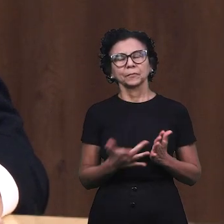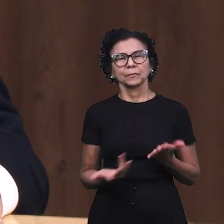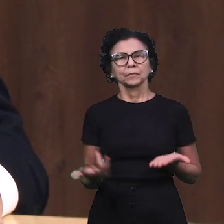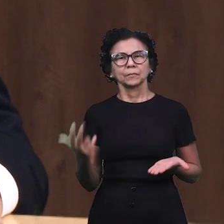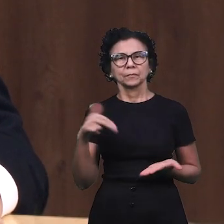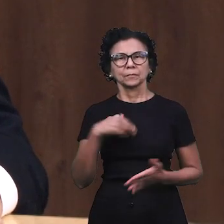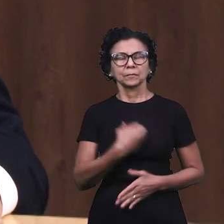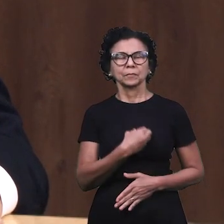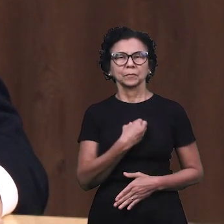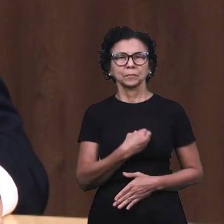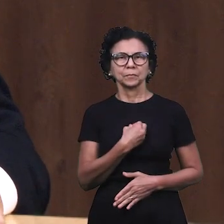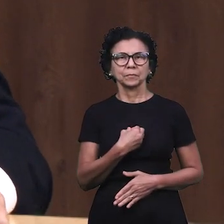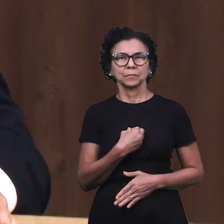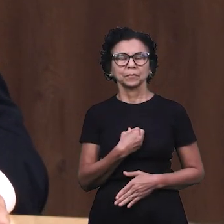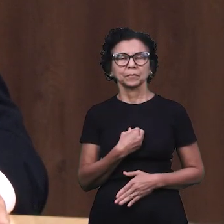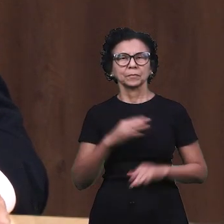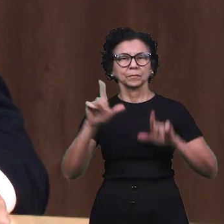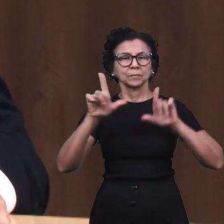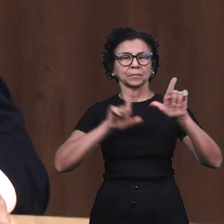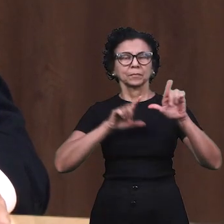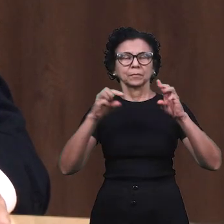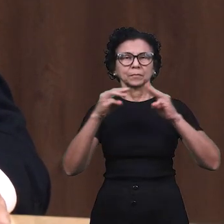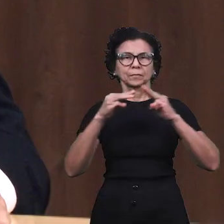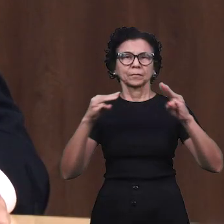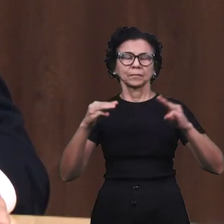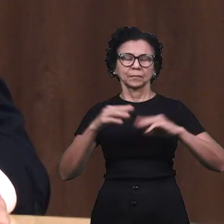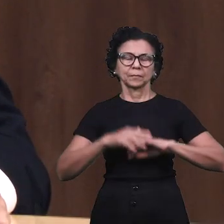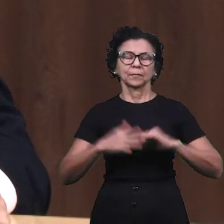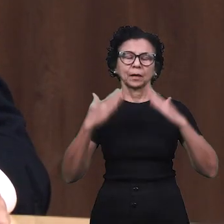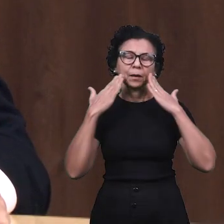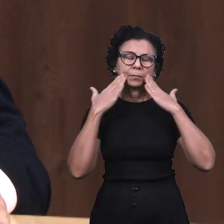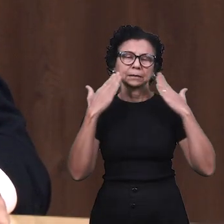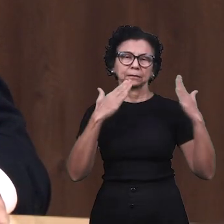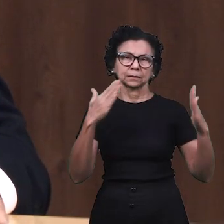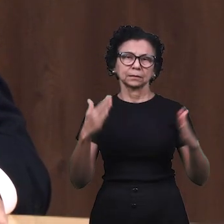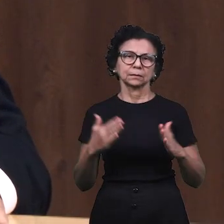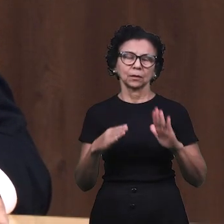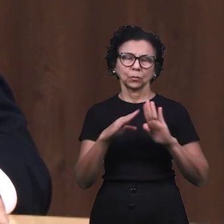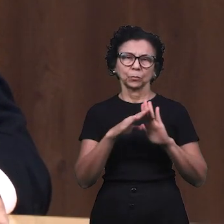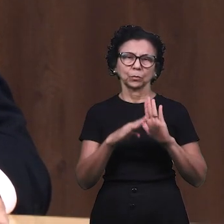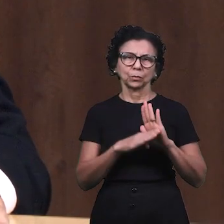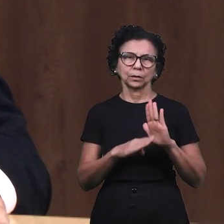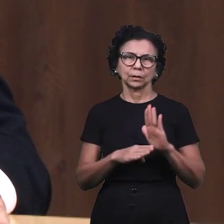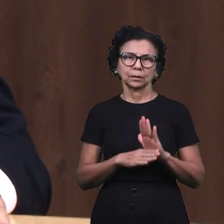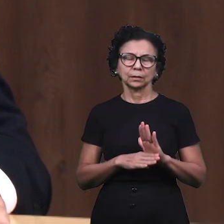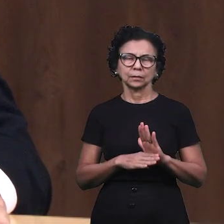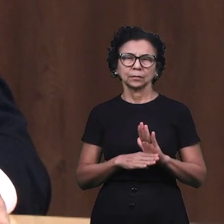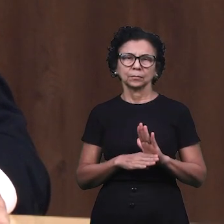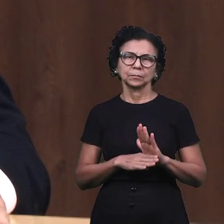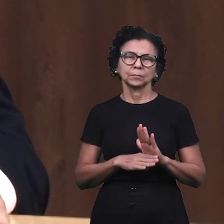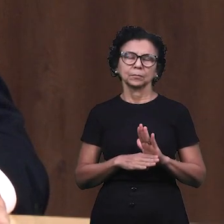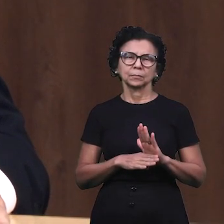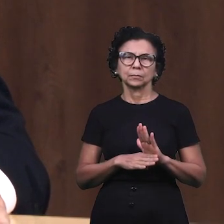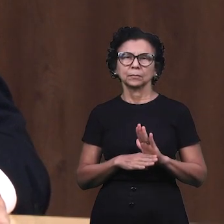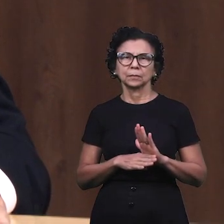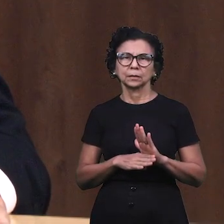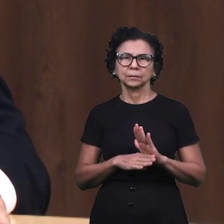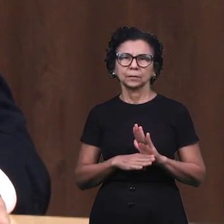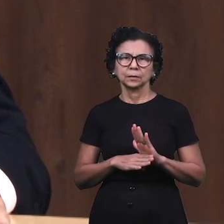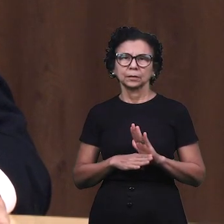diretamente dos estúdios da TV Manaim para apresentar o programa da Igreja Cristã